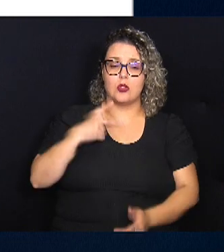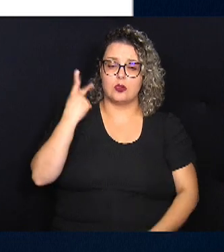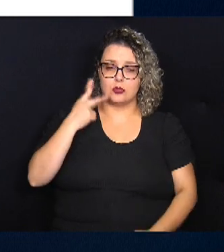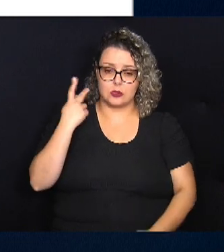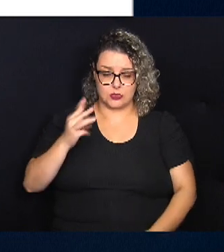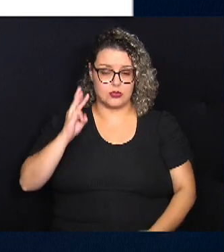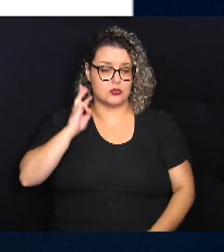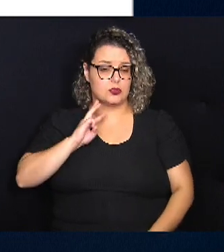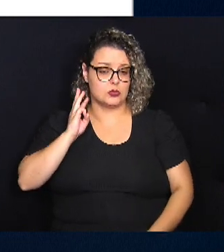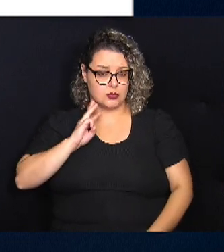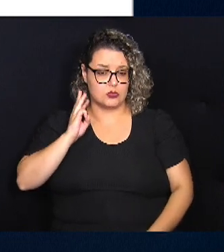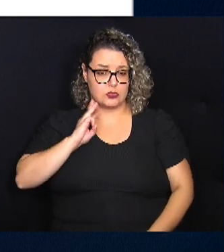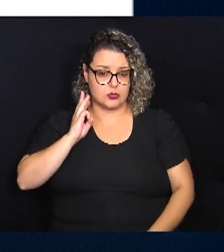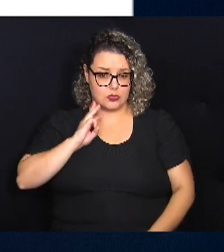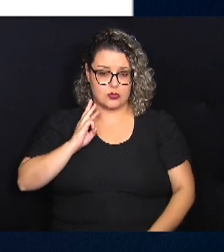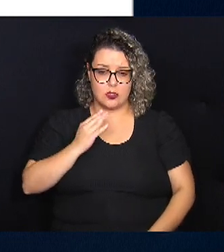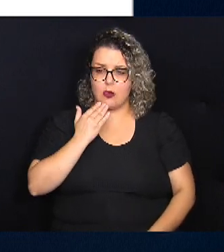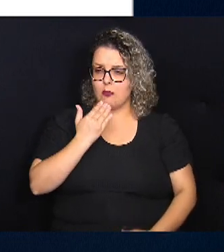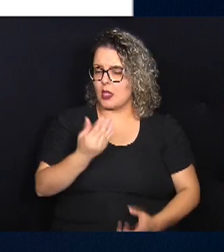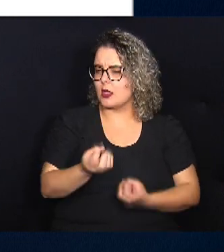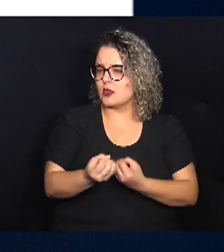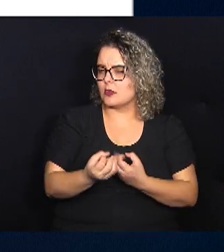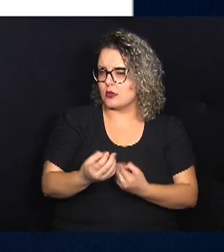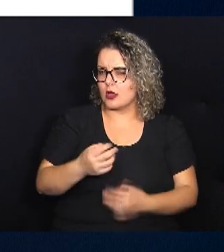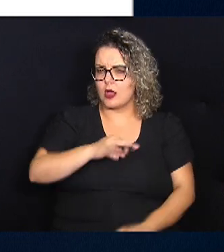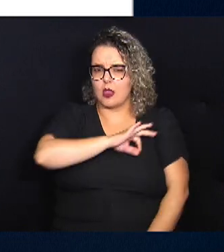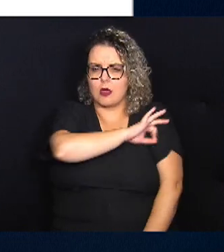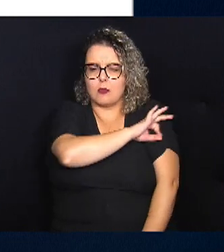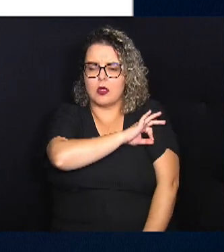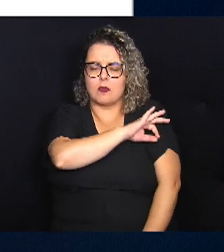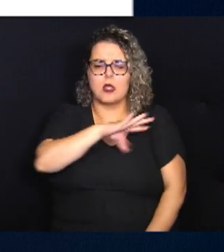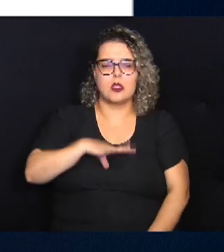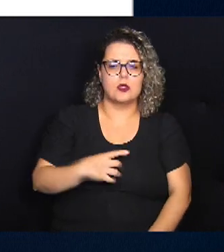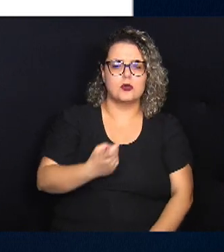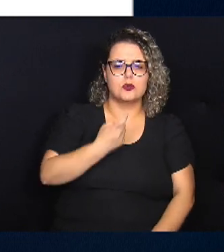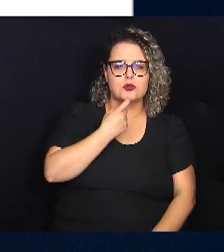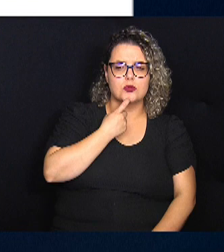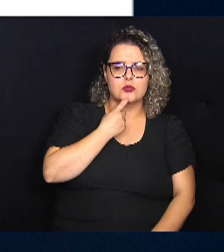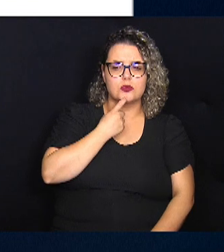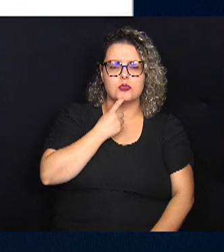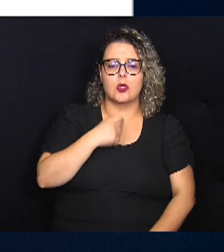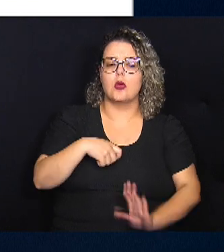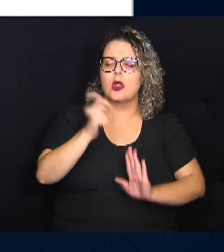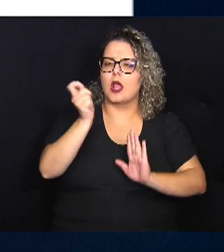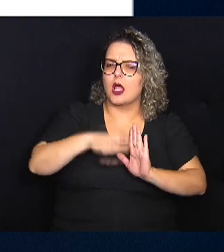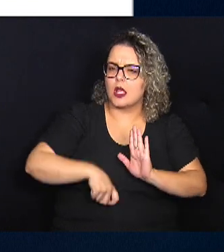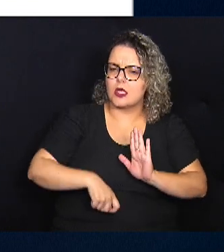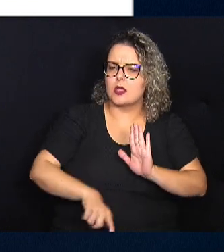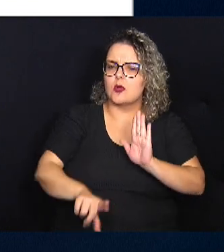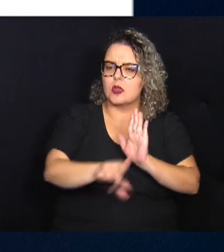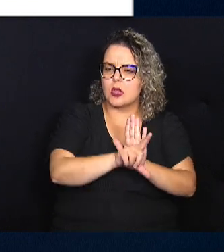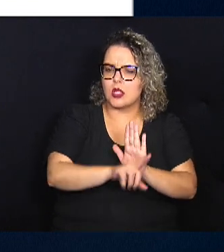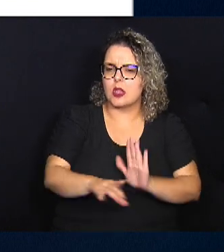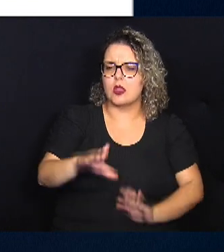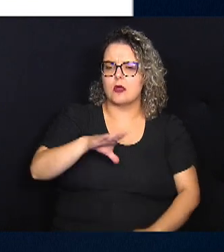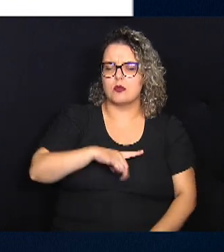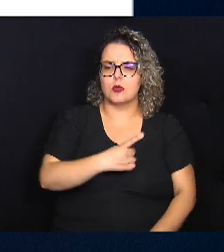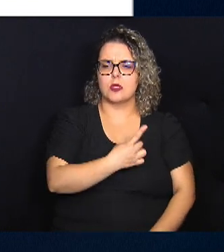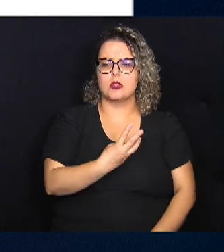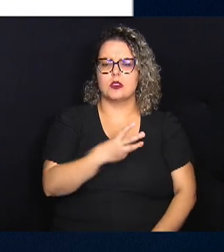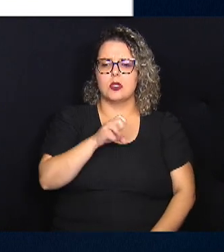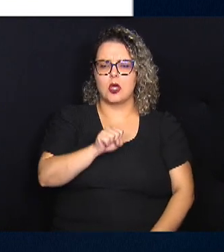pelo vereador Cecílio Santos, pede informações à Prefeitura de Campinas quanto à execução da Lei Municipal número